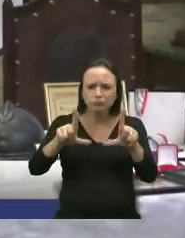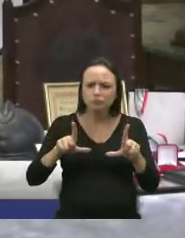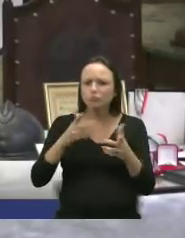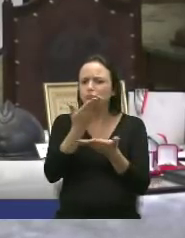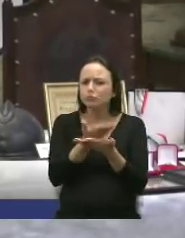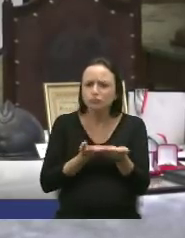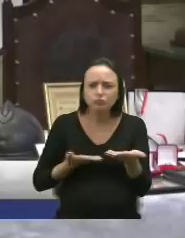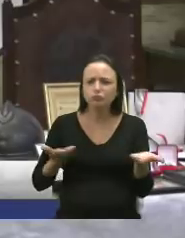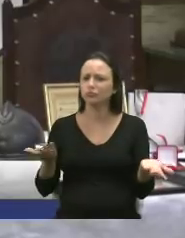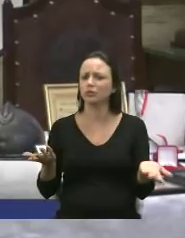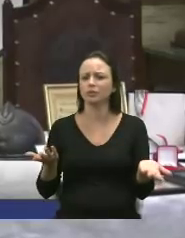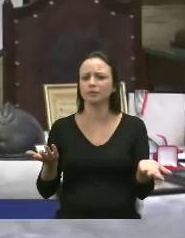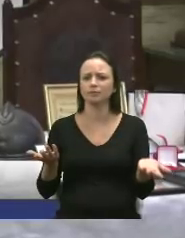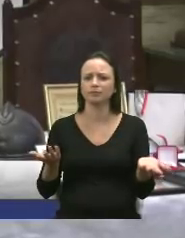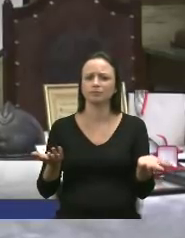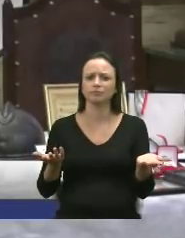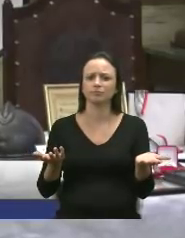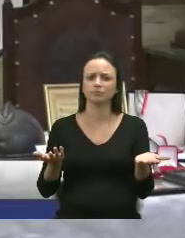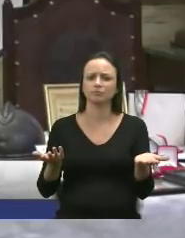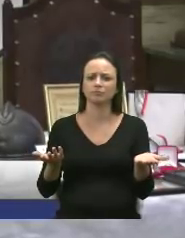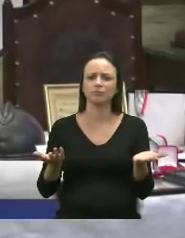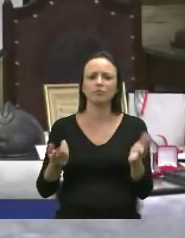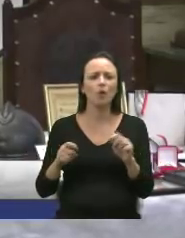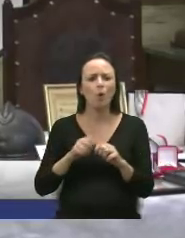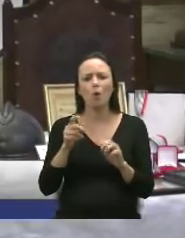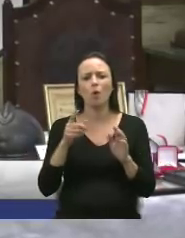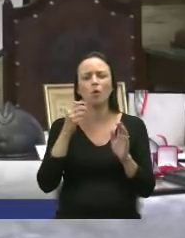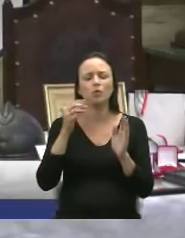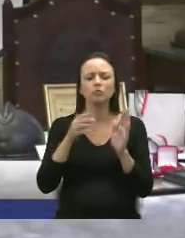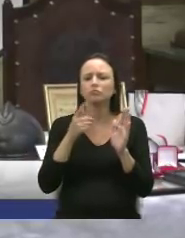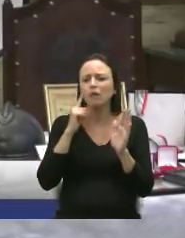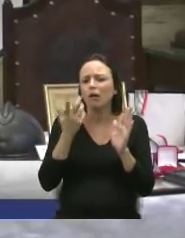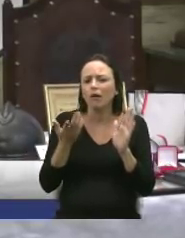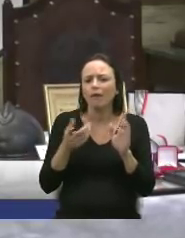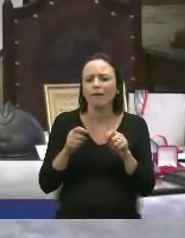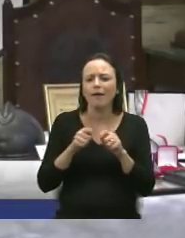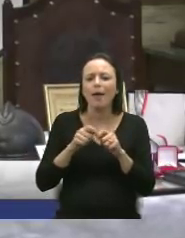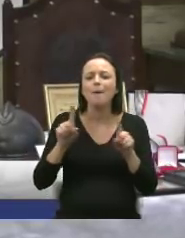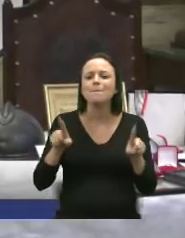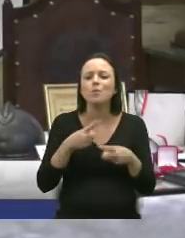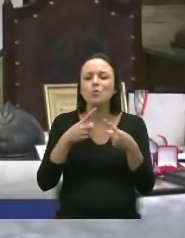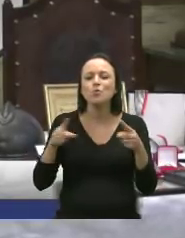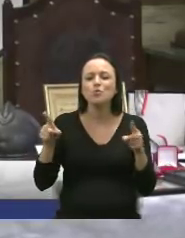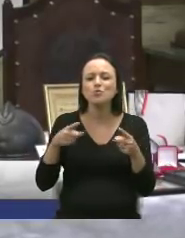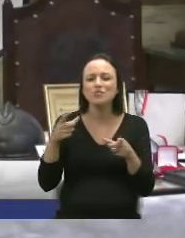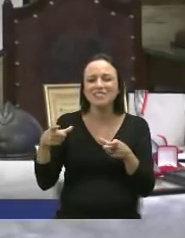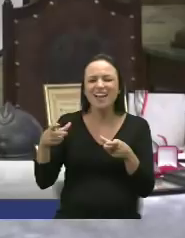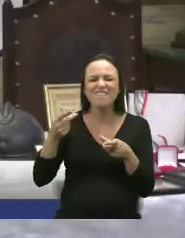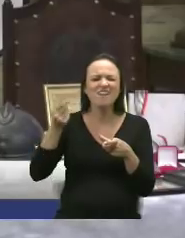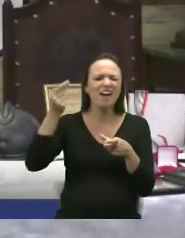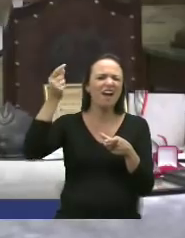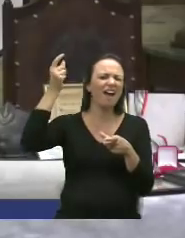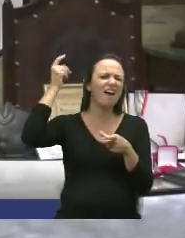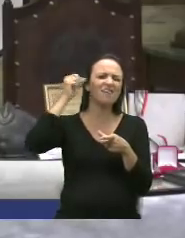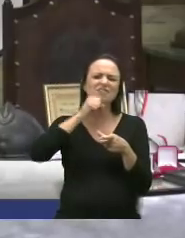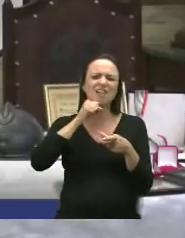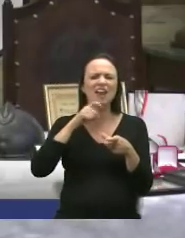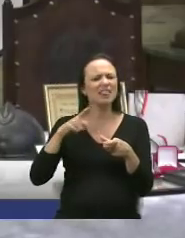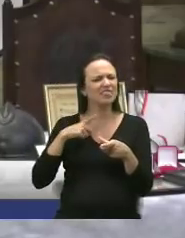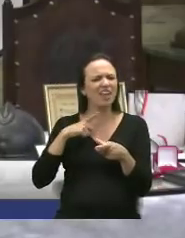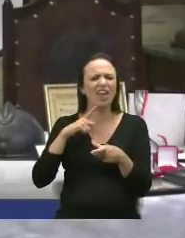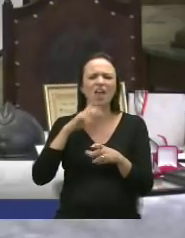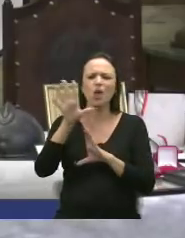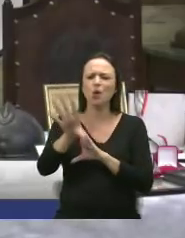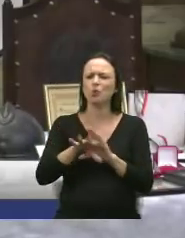Vamos propor aí, decifrar uma música desses discos velhos de 32, que as canções estão todas no YouTube ou por